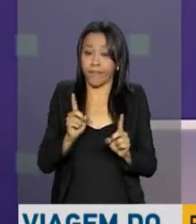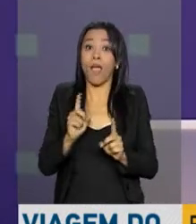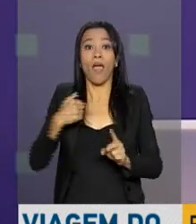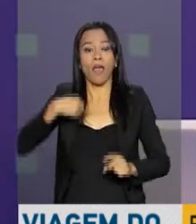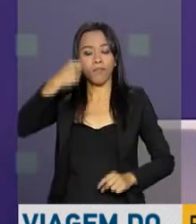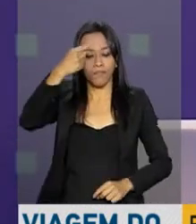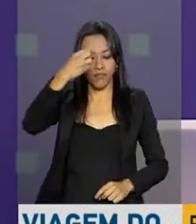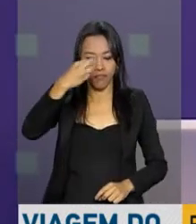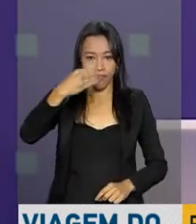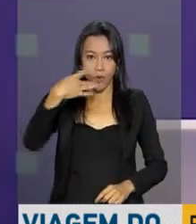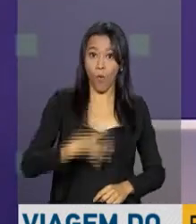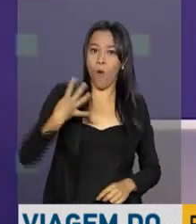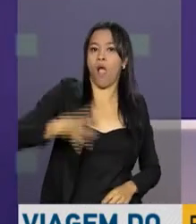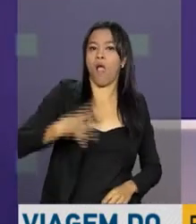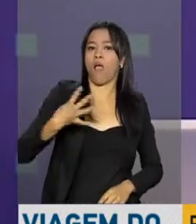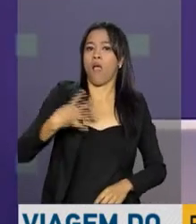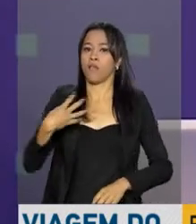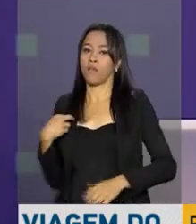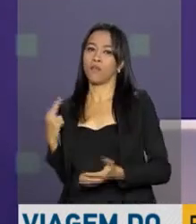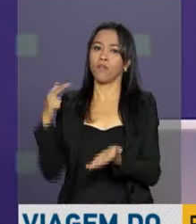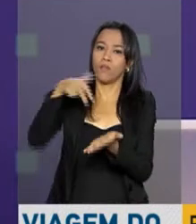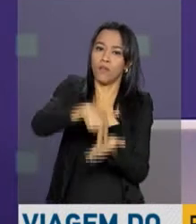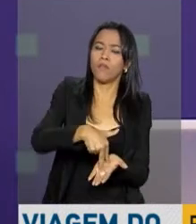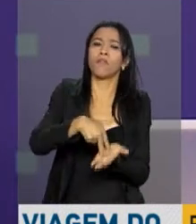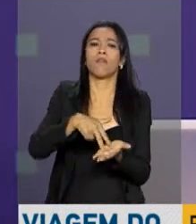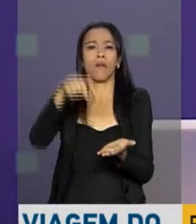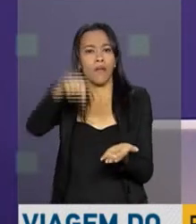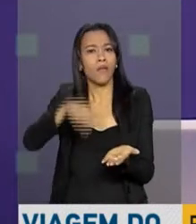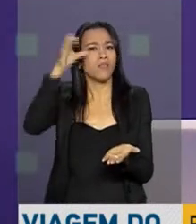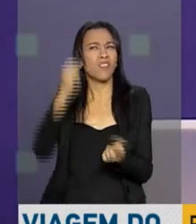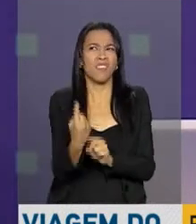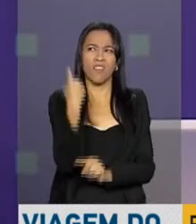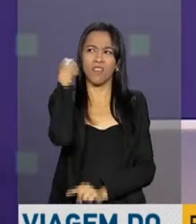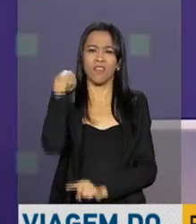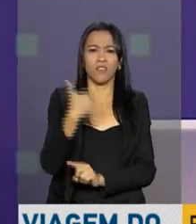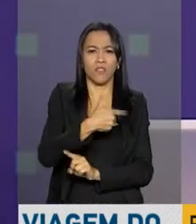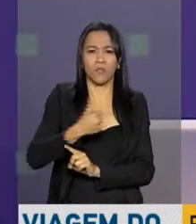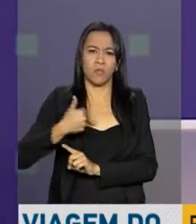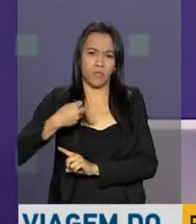vez que vem à China desde 2013.